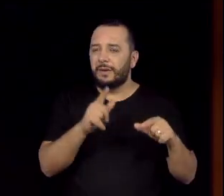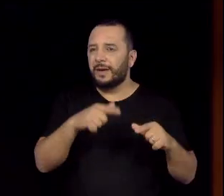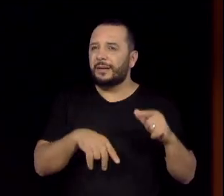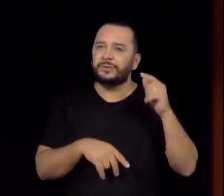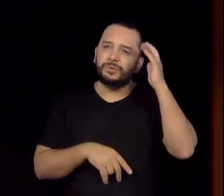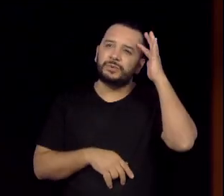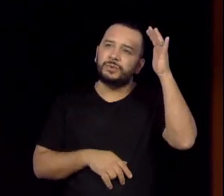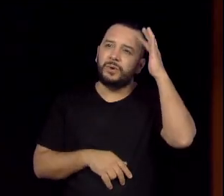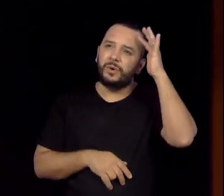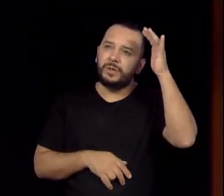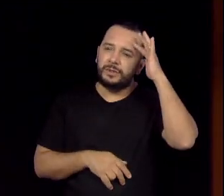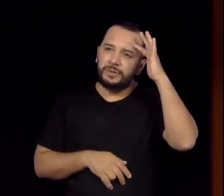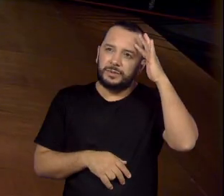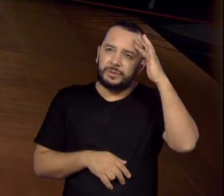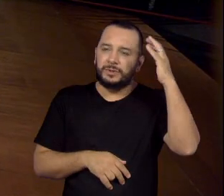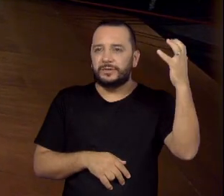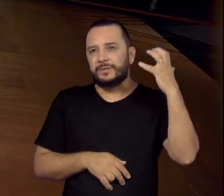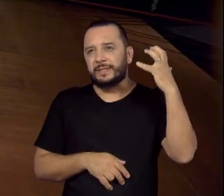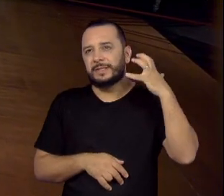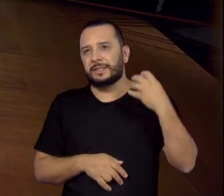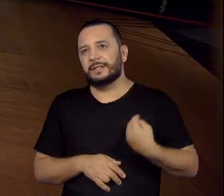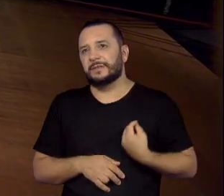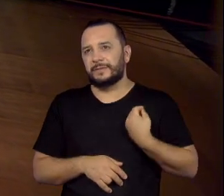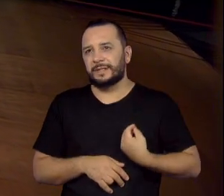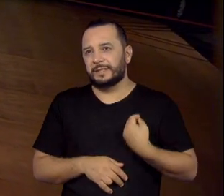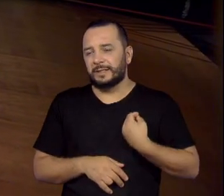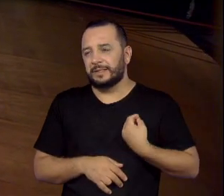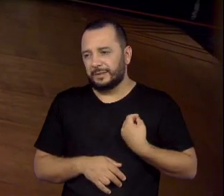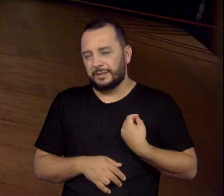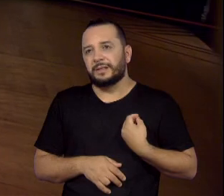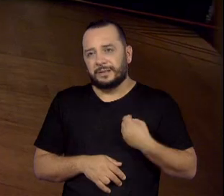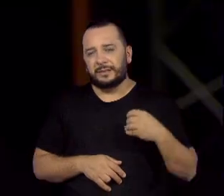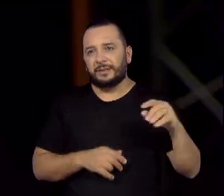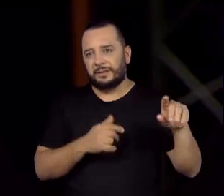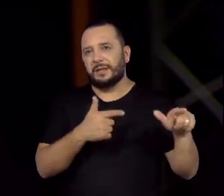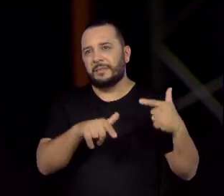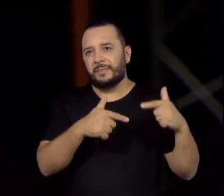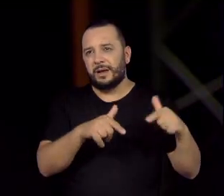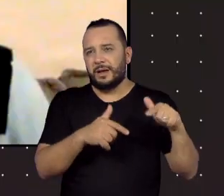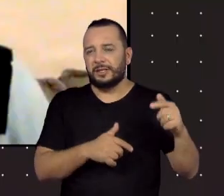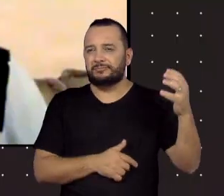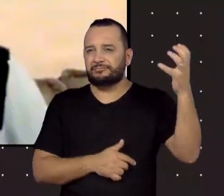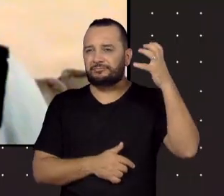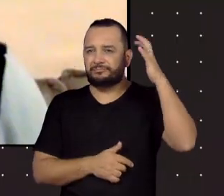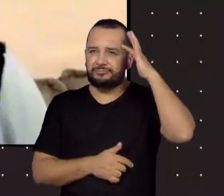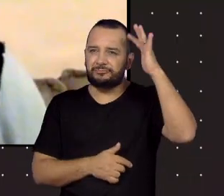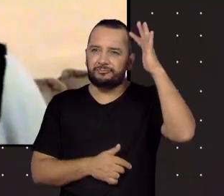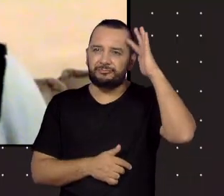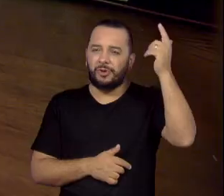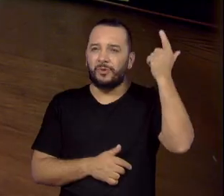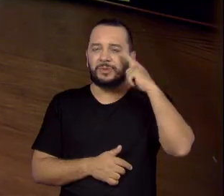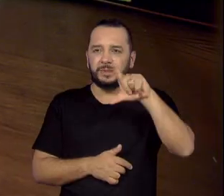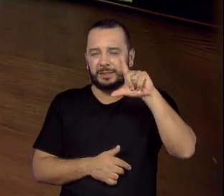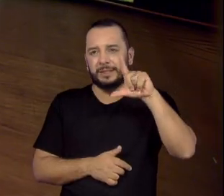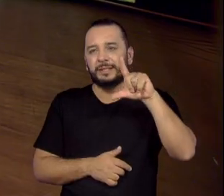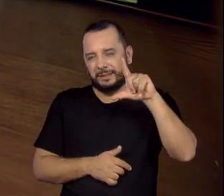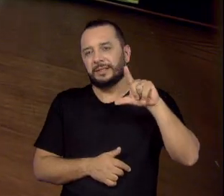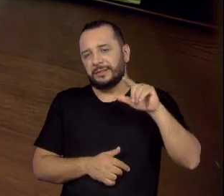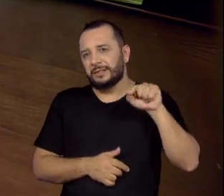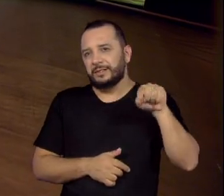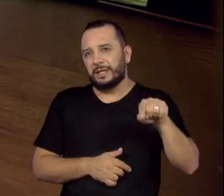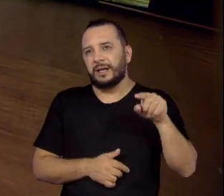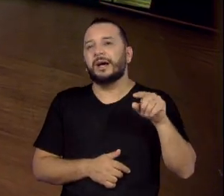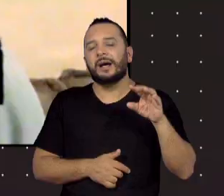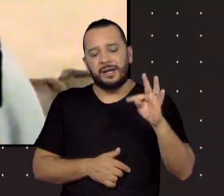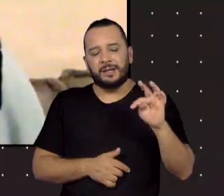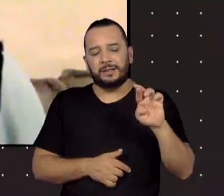vida inteira, gente, eu fiz o sonho. E o sonho funcionou. Está funcionando. E vai